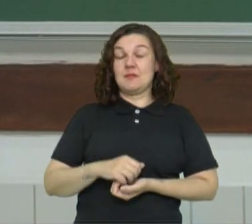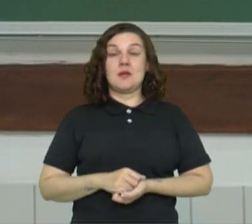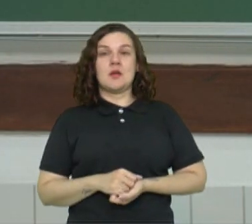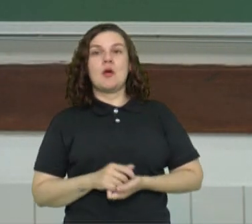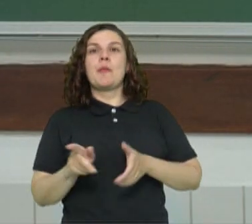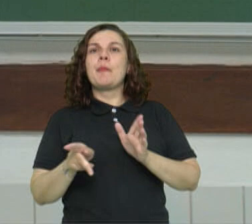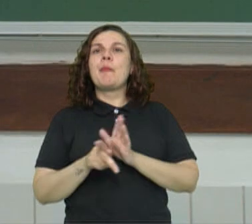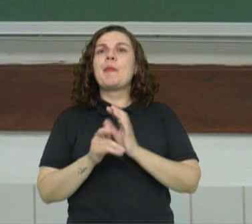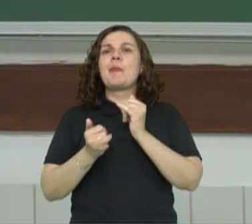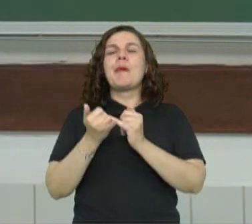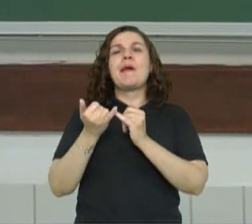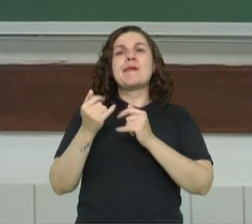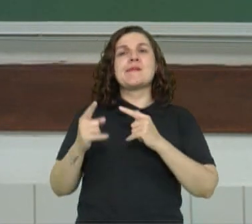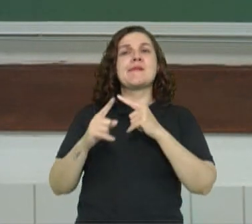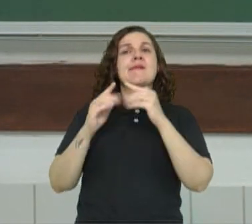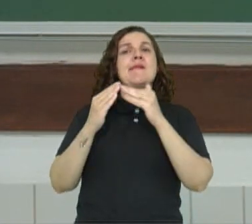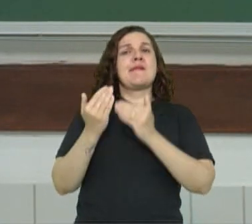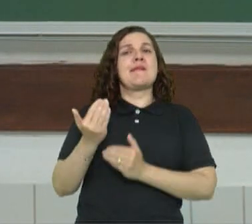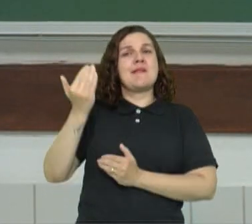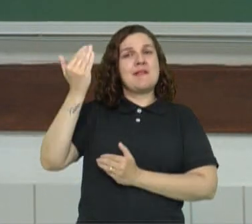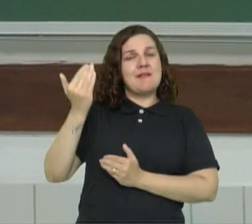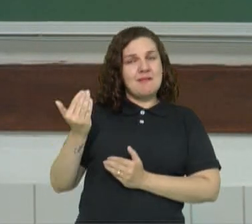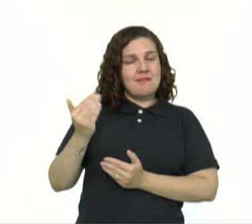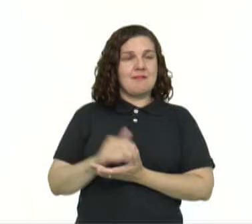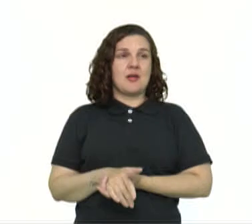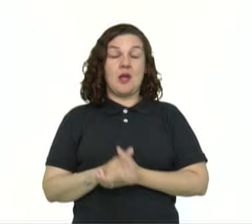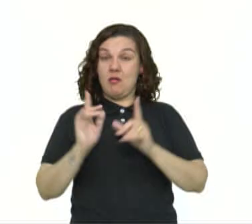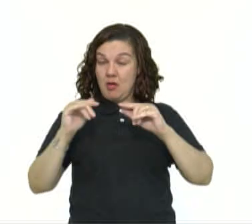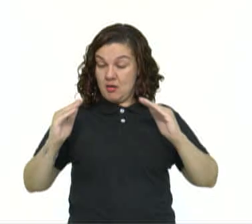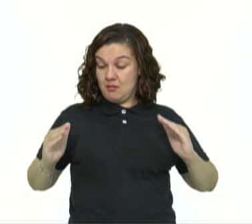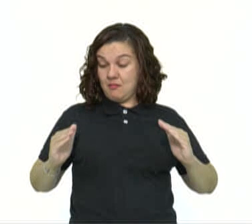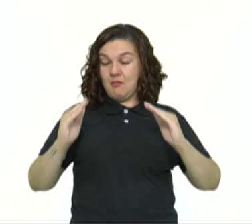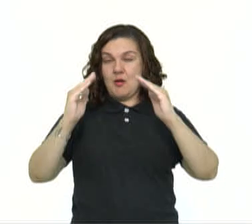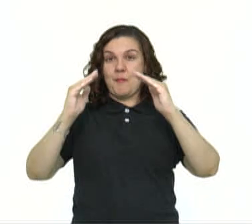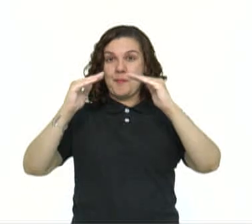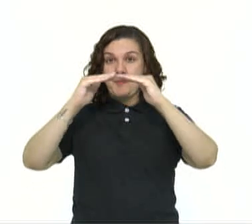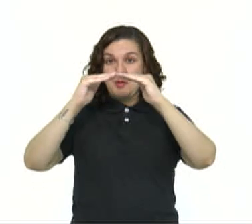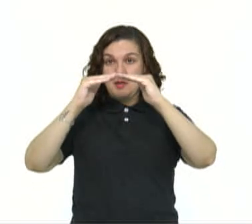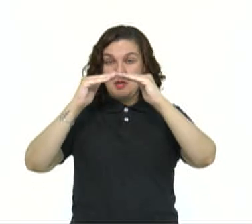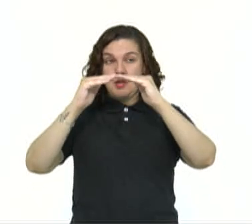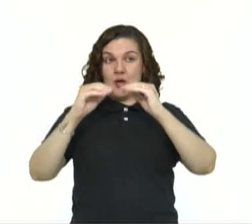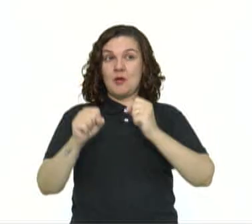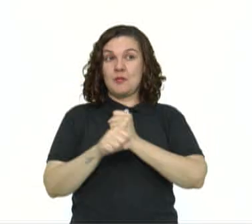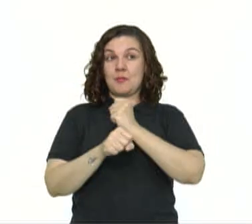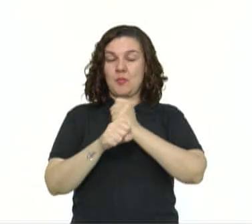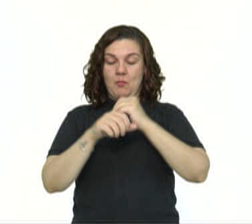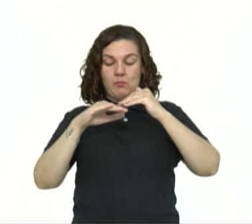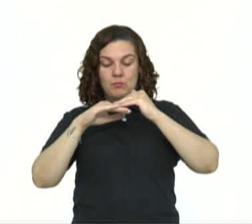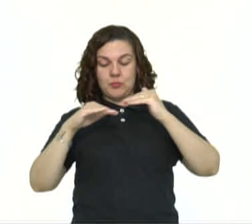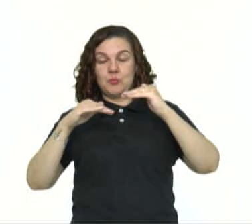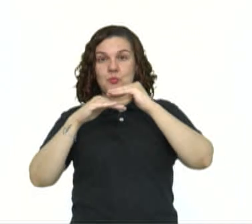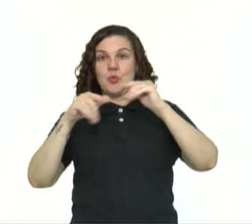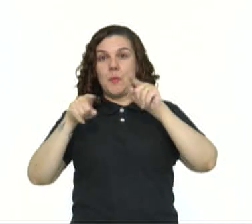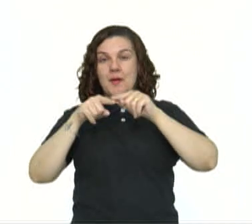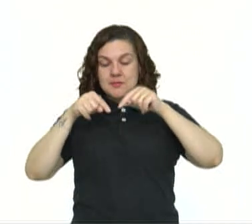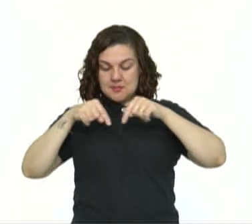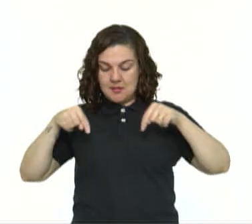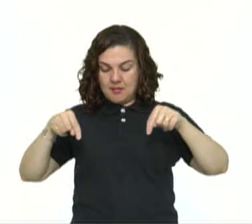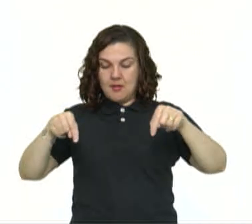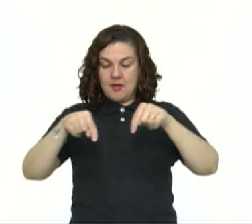analisar um templo em forma de pirâmide, erguida sobre patamares